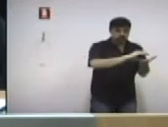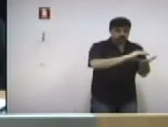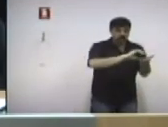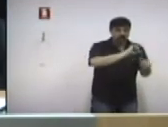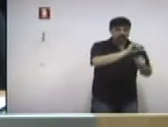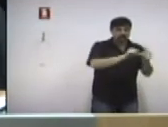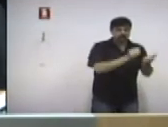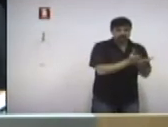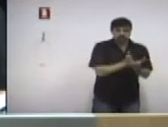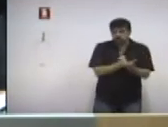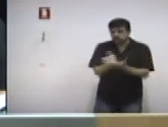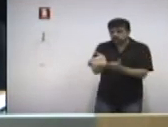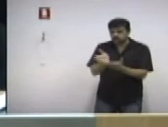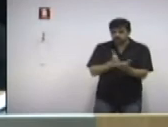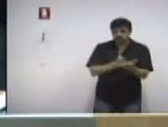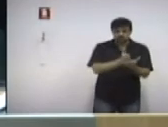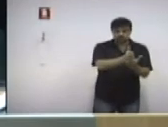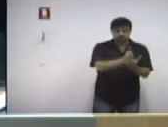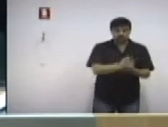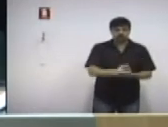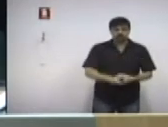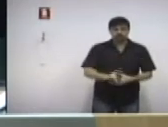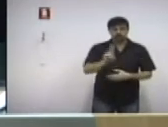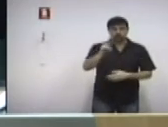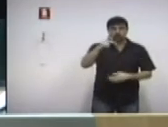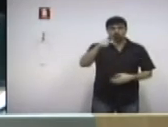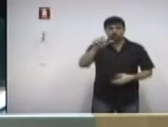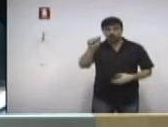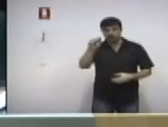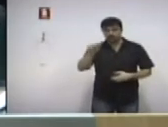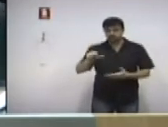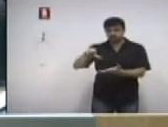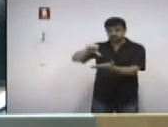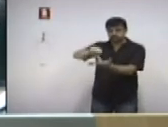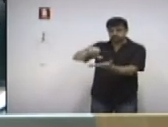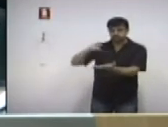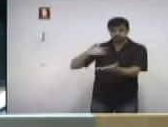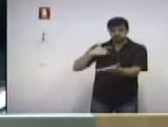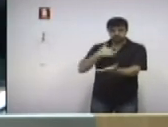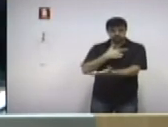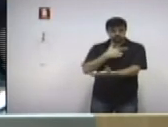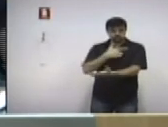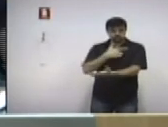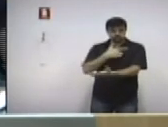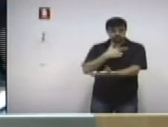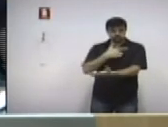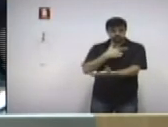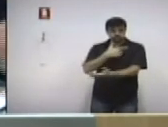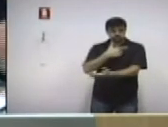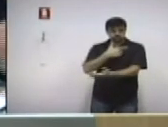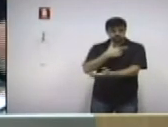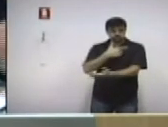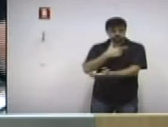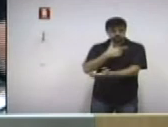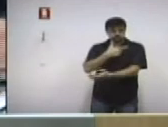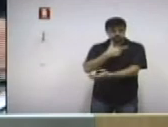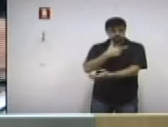construção de duas roupas e locais a serem é obviamente